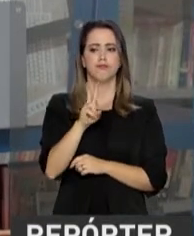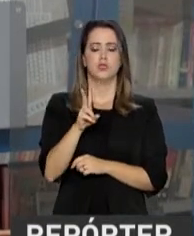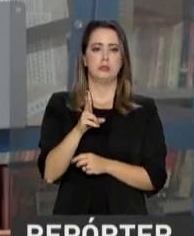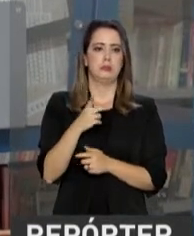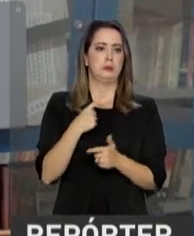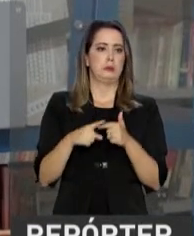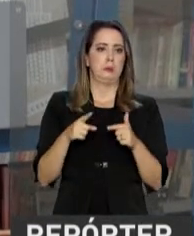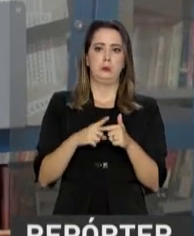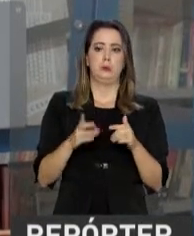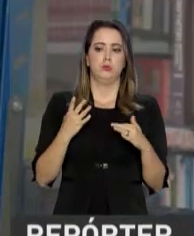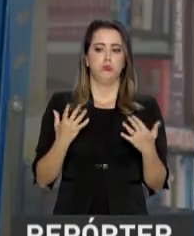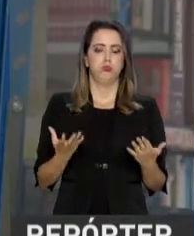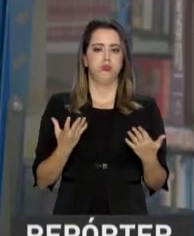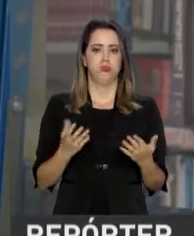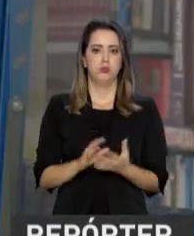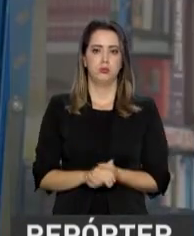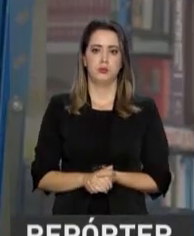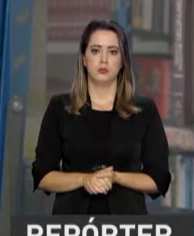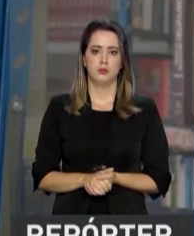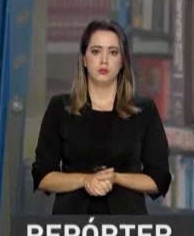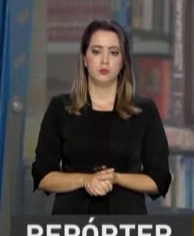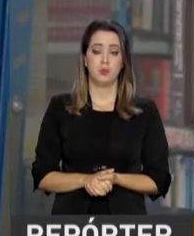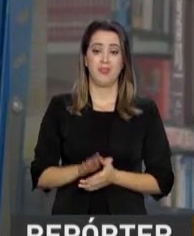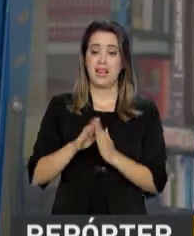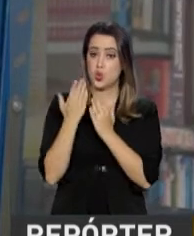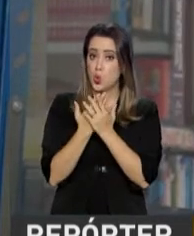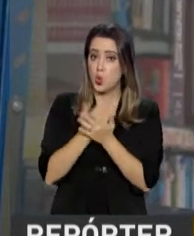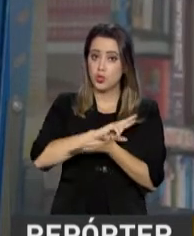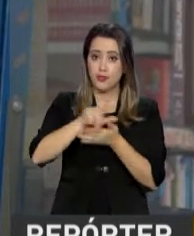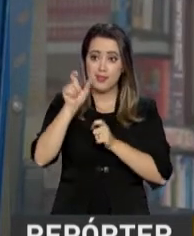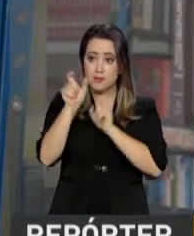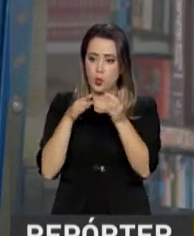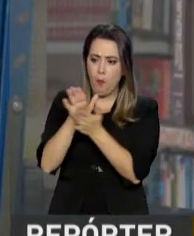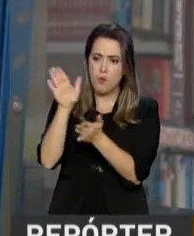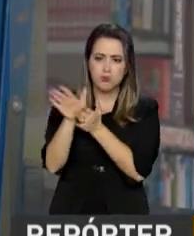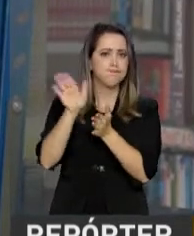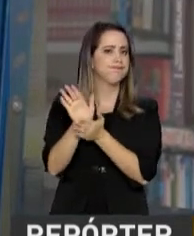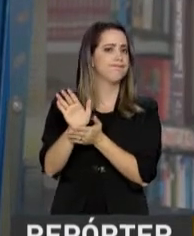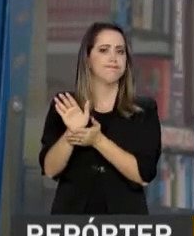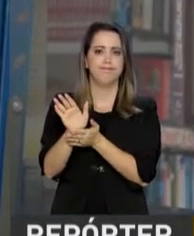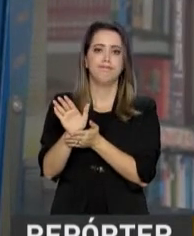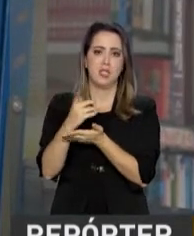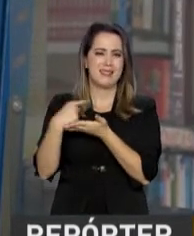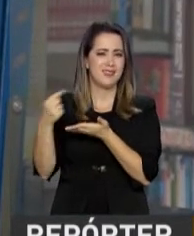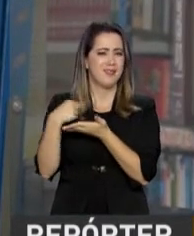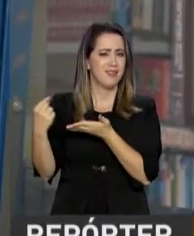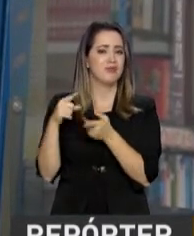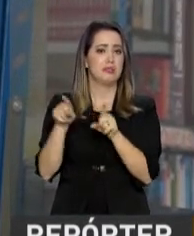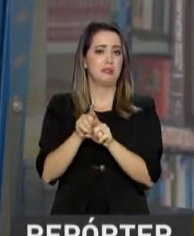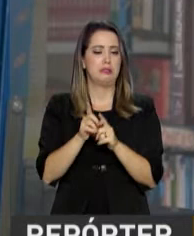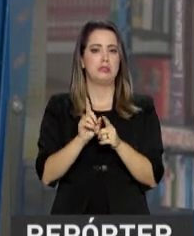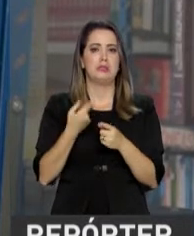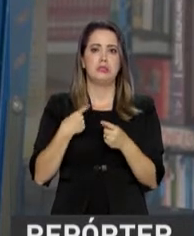de um grande desafio era uma escola com altos índices de evasão escolar repetência uma escola também com um